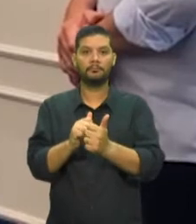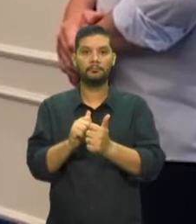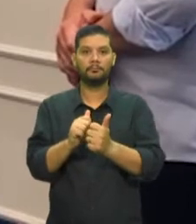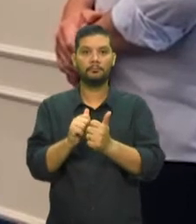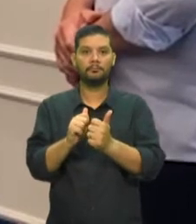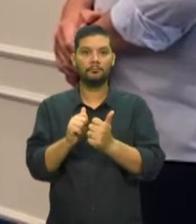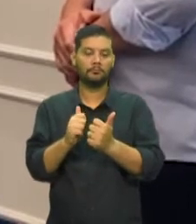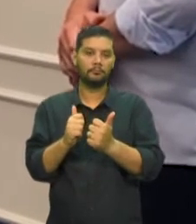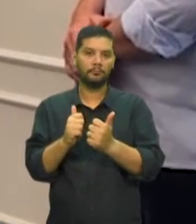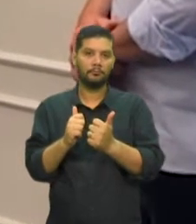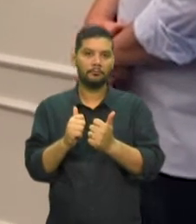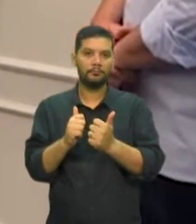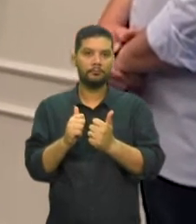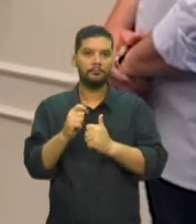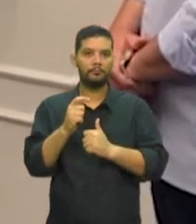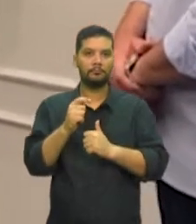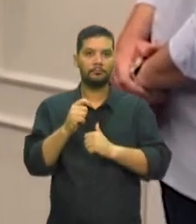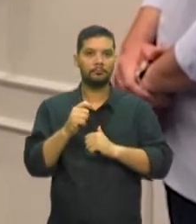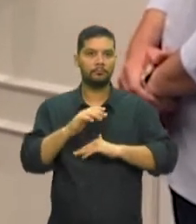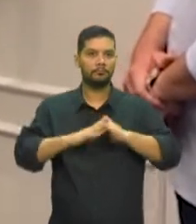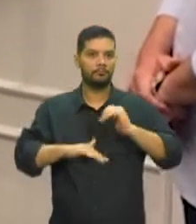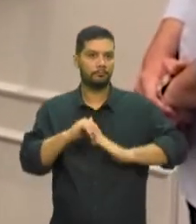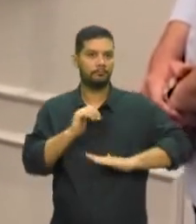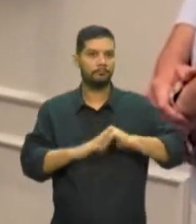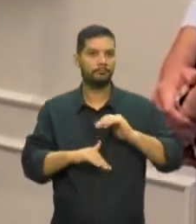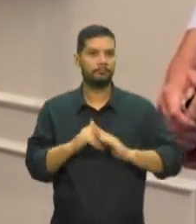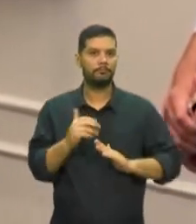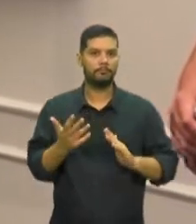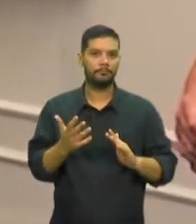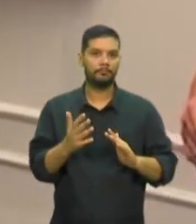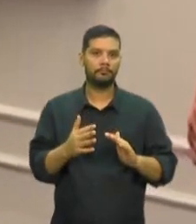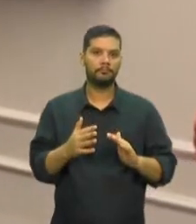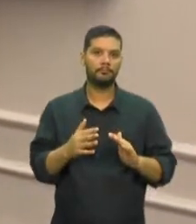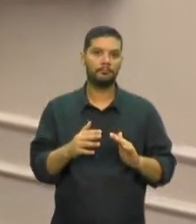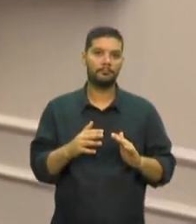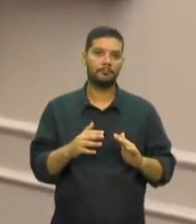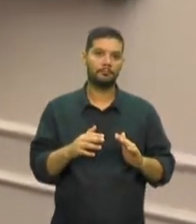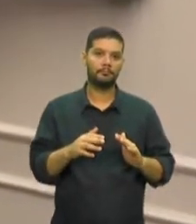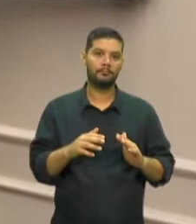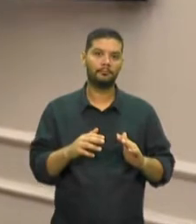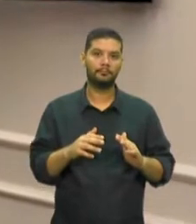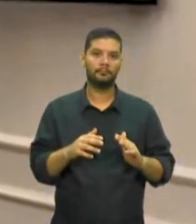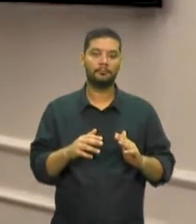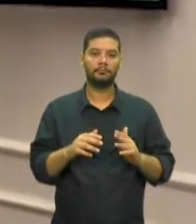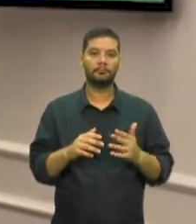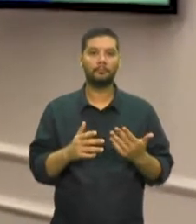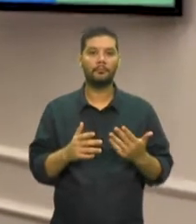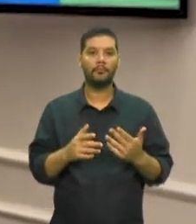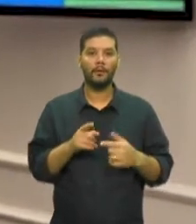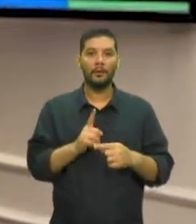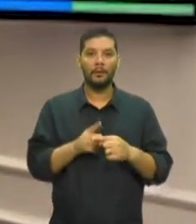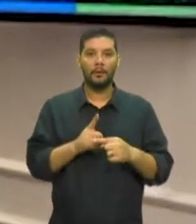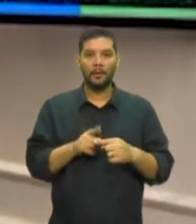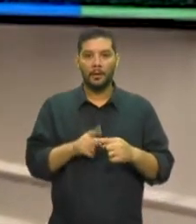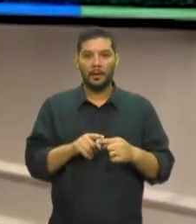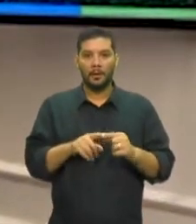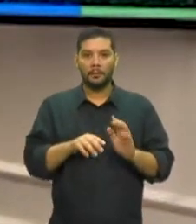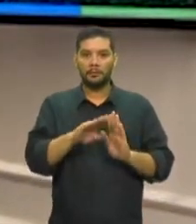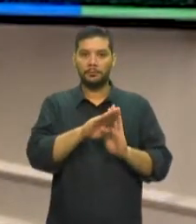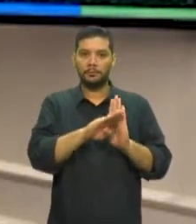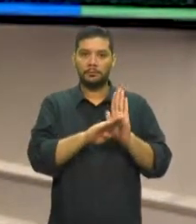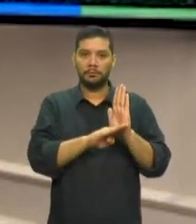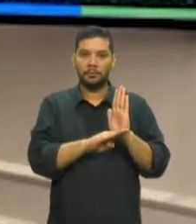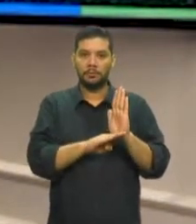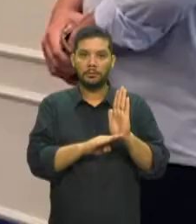performance. Não é para qualquer um. E não é porque a gente não queira ser, mas é porque os padrões internacionais de